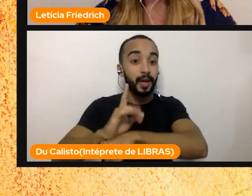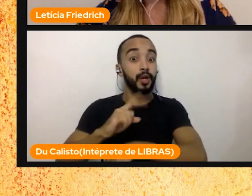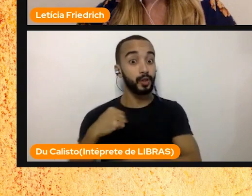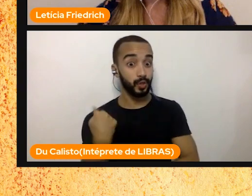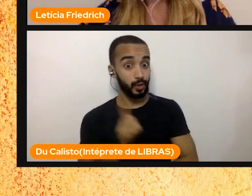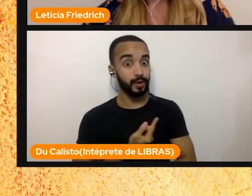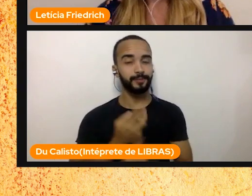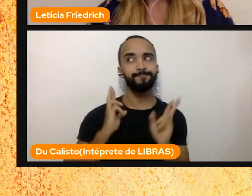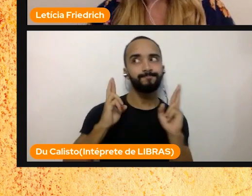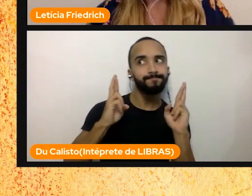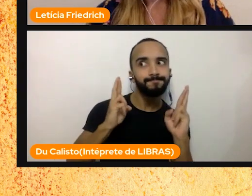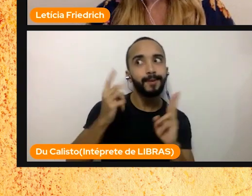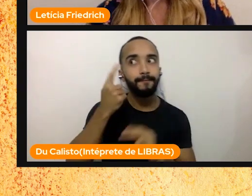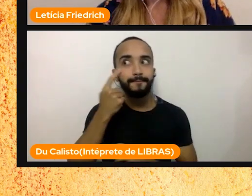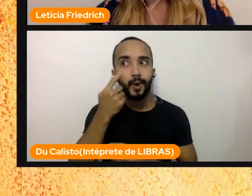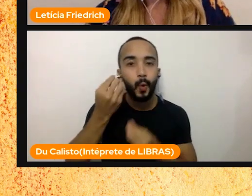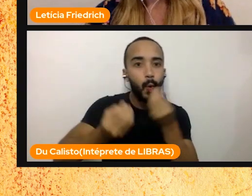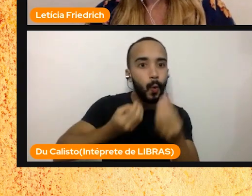gente vai percorrer.